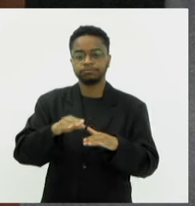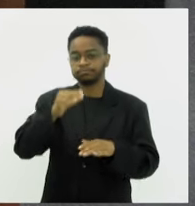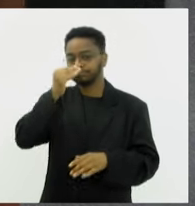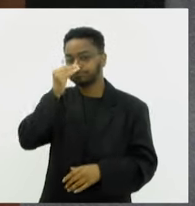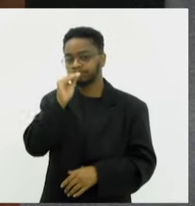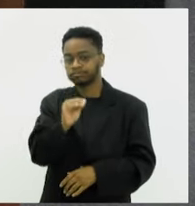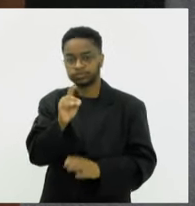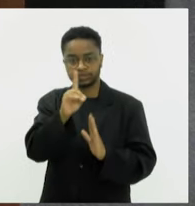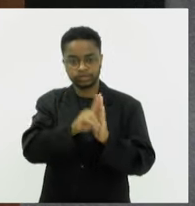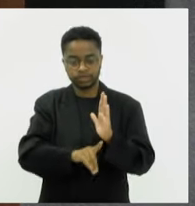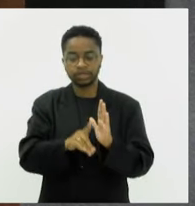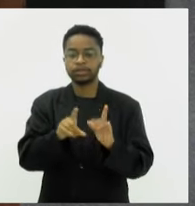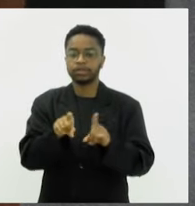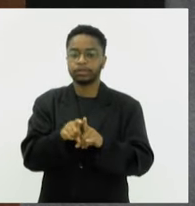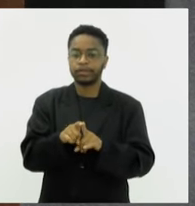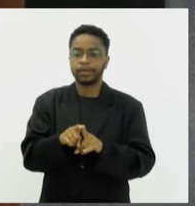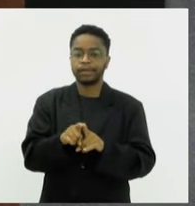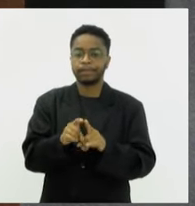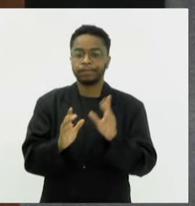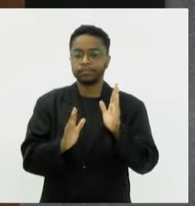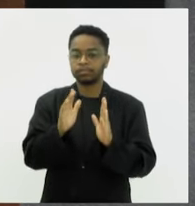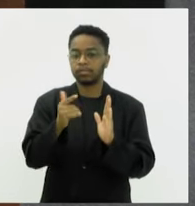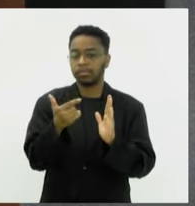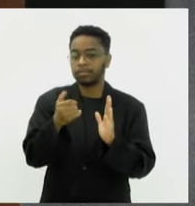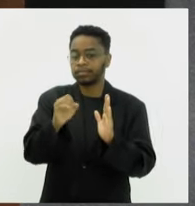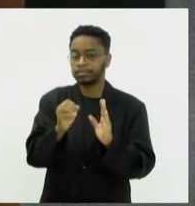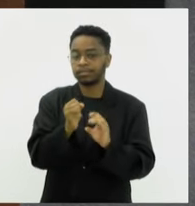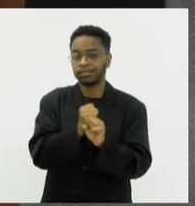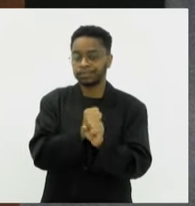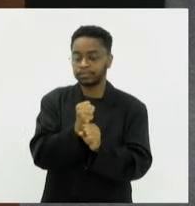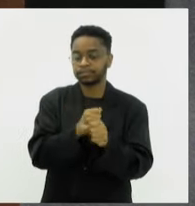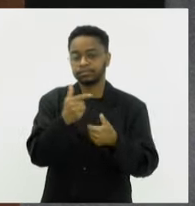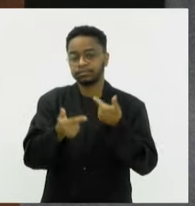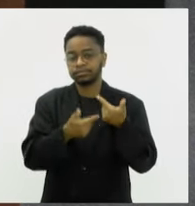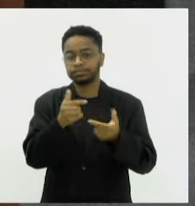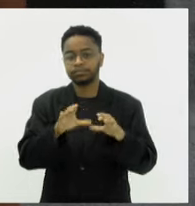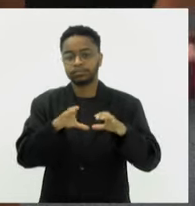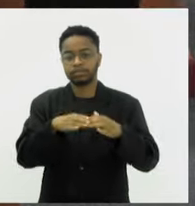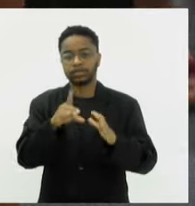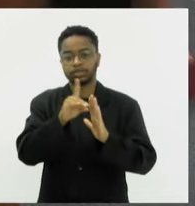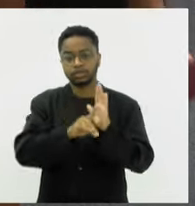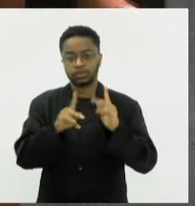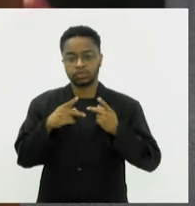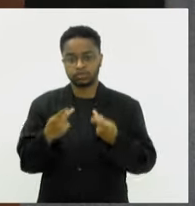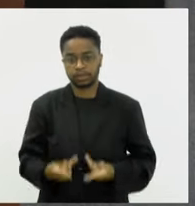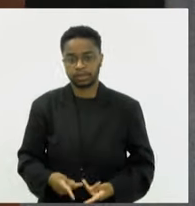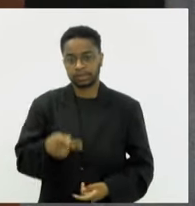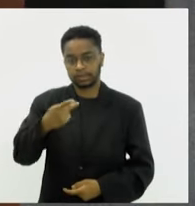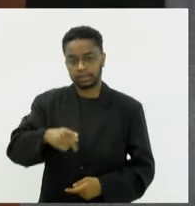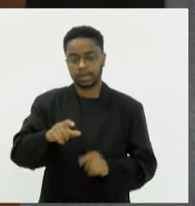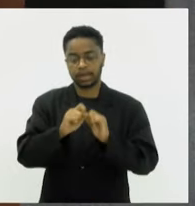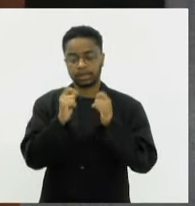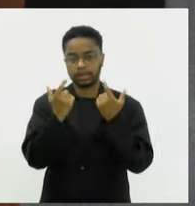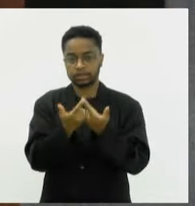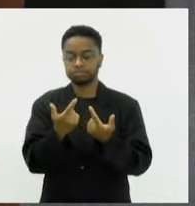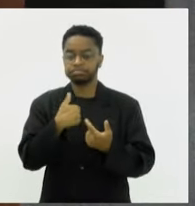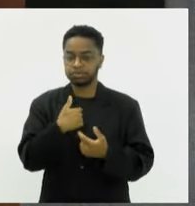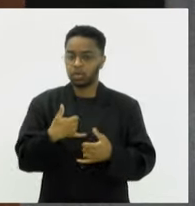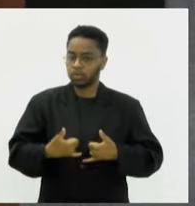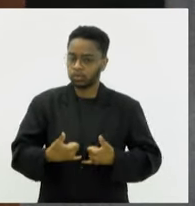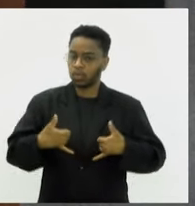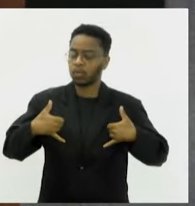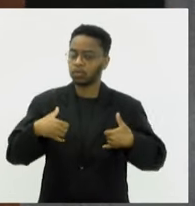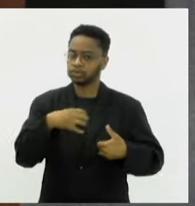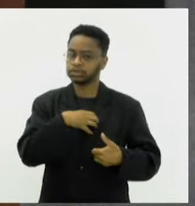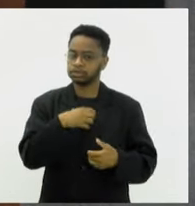10 anos na Comissão de Direitos Humanos dessa casa, da qual agora eu tenho muito orgulho de ser a presidenta dessa comissão.